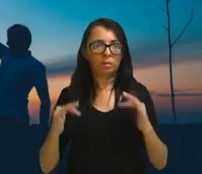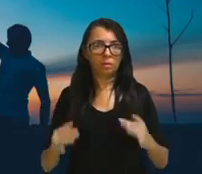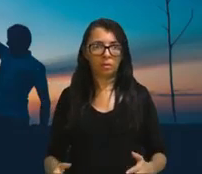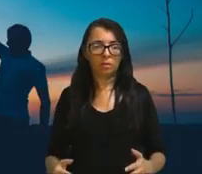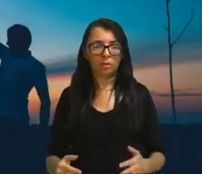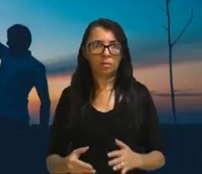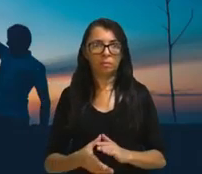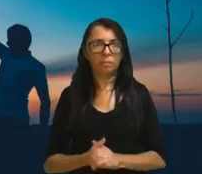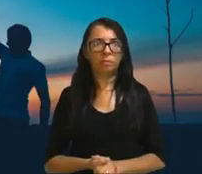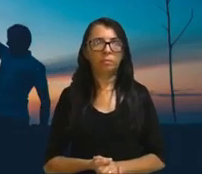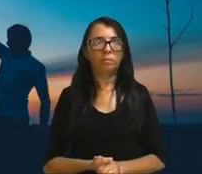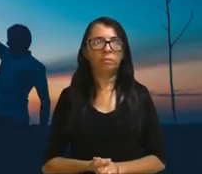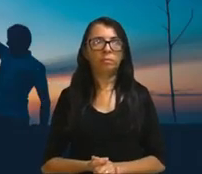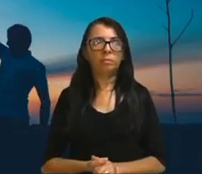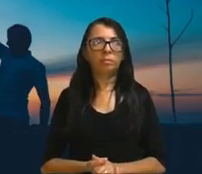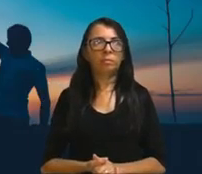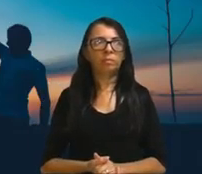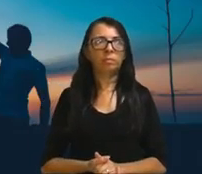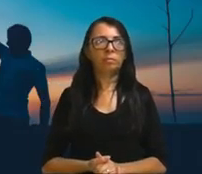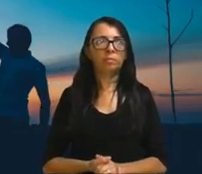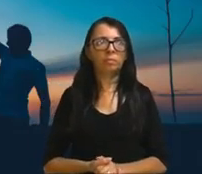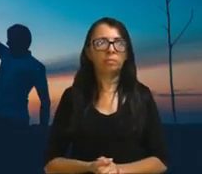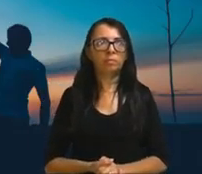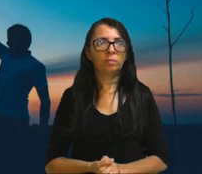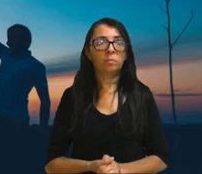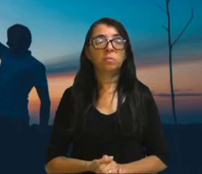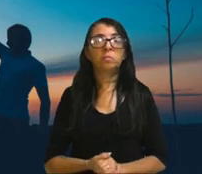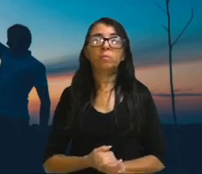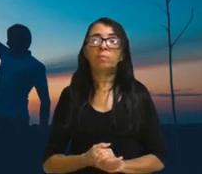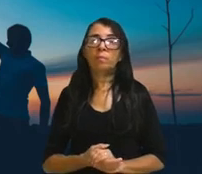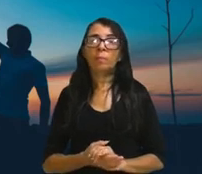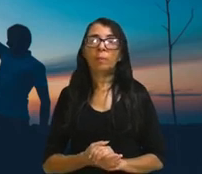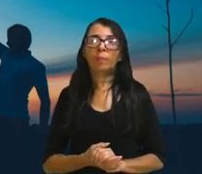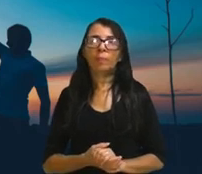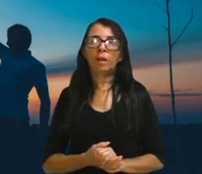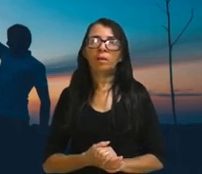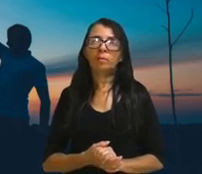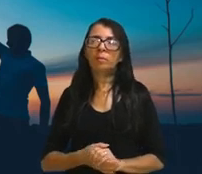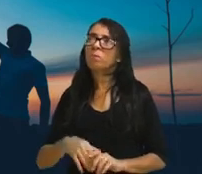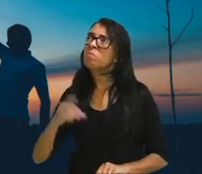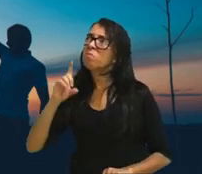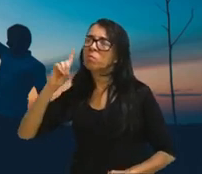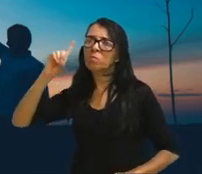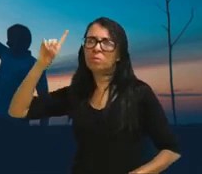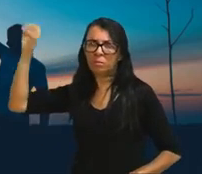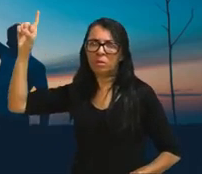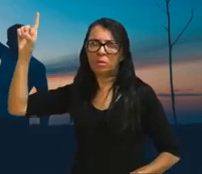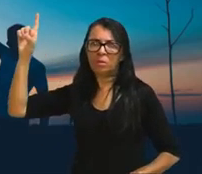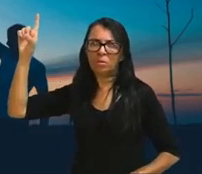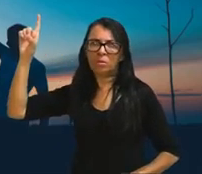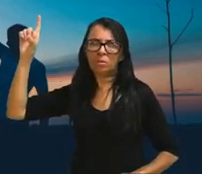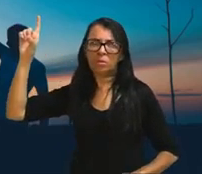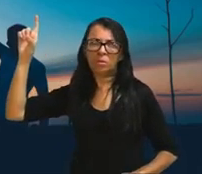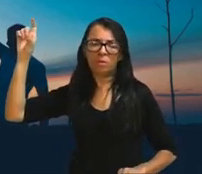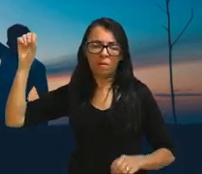assentarei em Sião uma pedra, pedra já aprovada, pedra preciosa, angular,